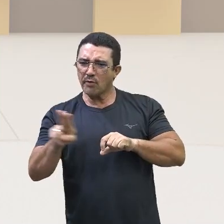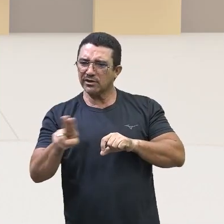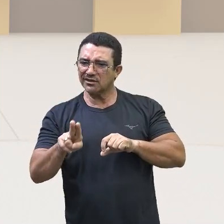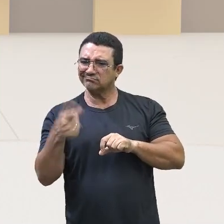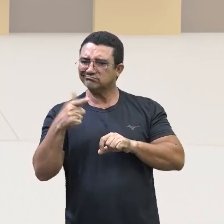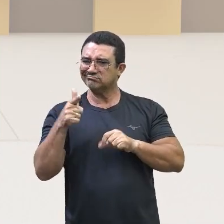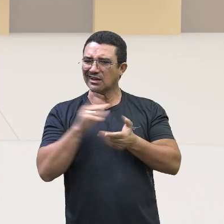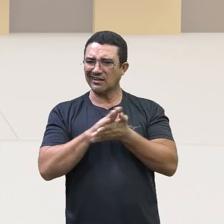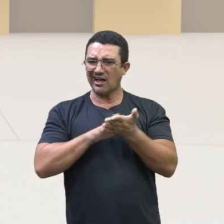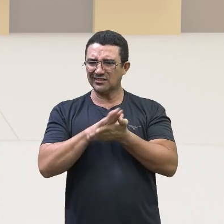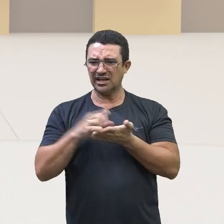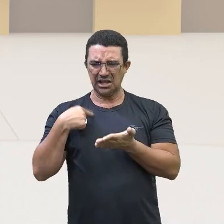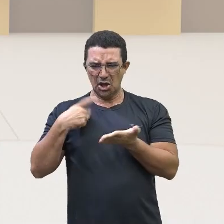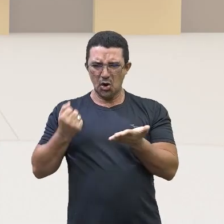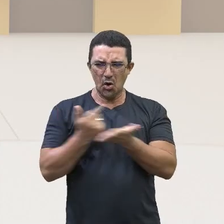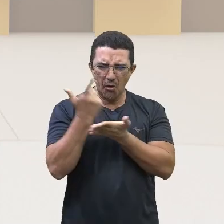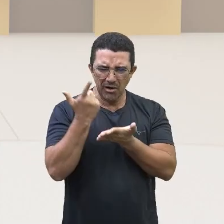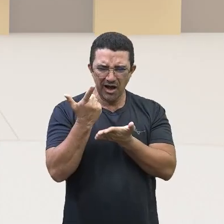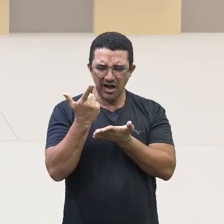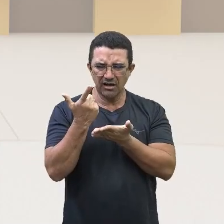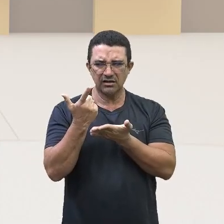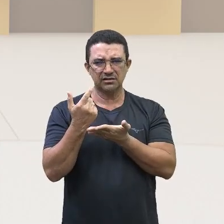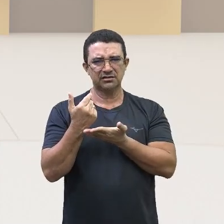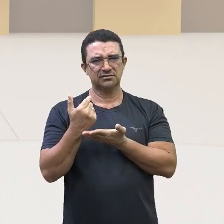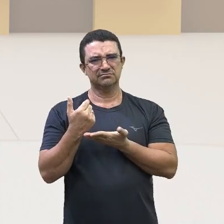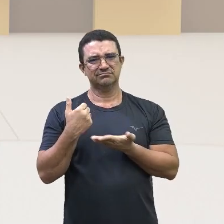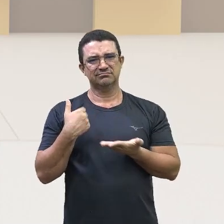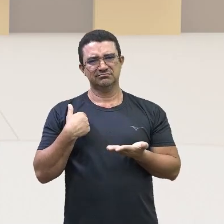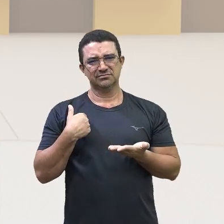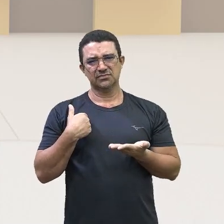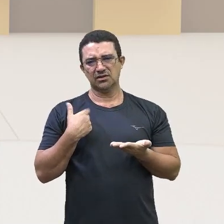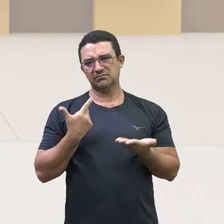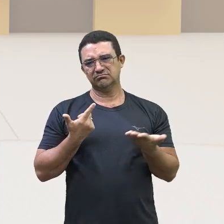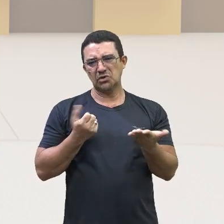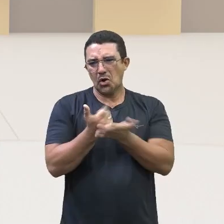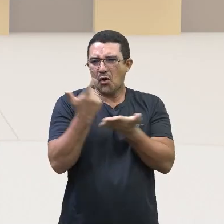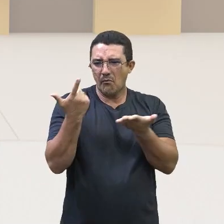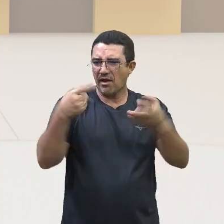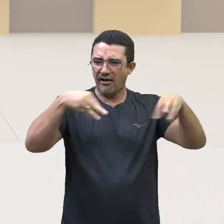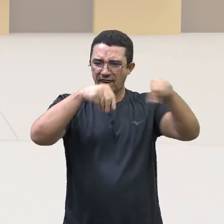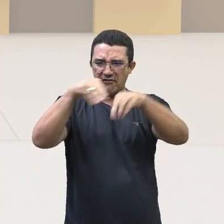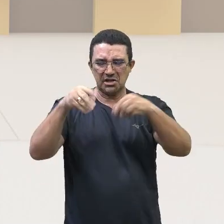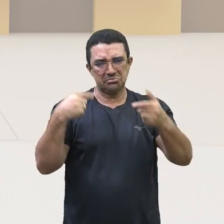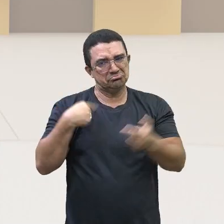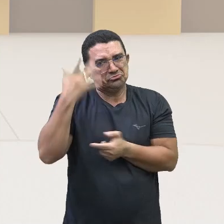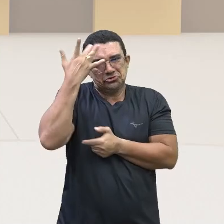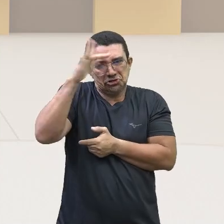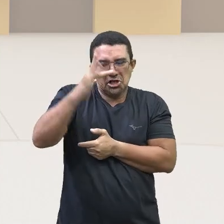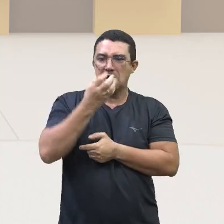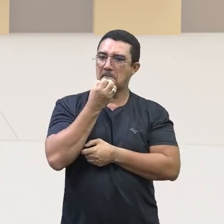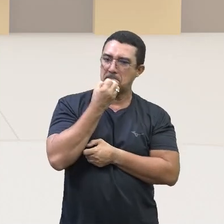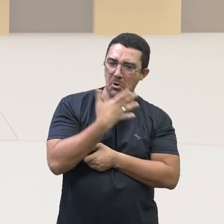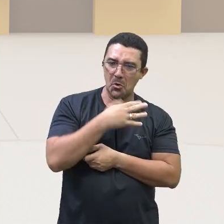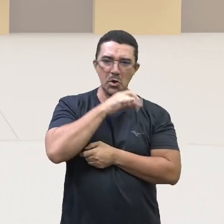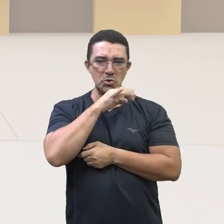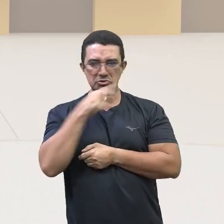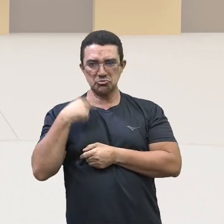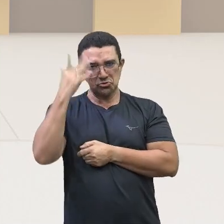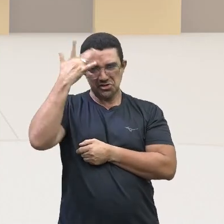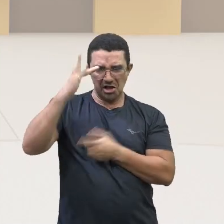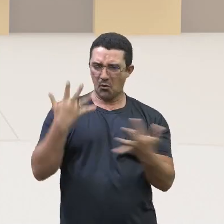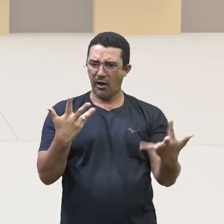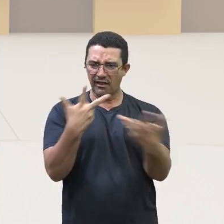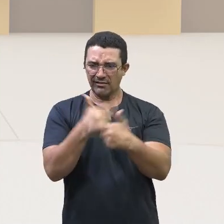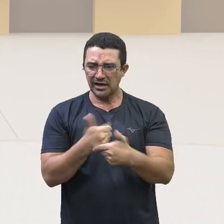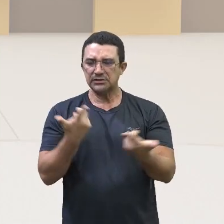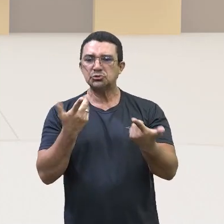não compraria. Parece tá assim faltando que é alguma coisa. Qualquer farinha. Qualquer que a gente encontre ali, eu não sei se ela é boa, qual é o tipo de qualidade que ele produz, data